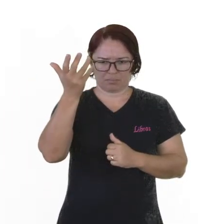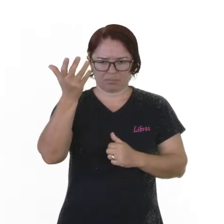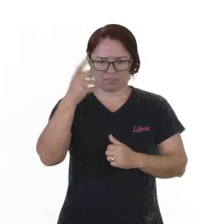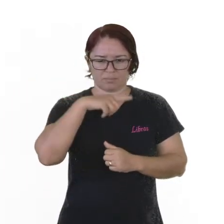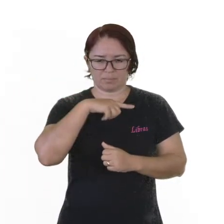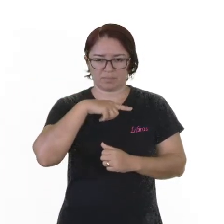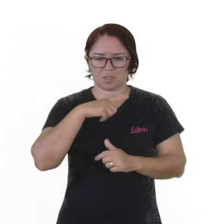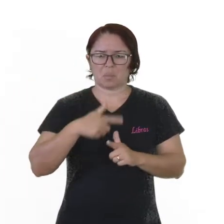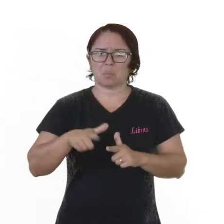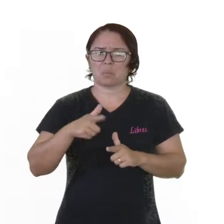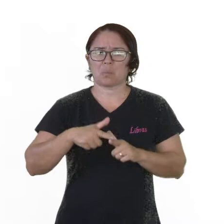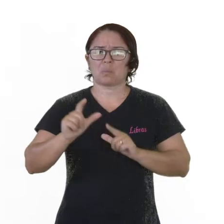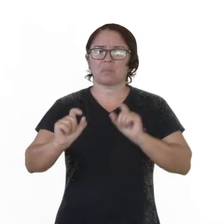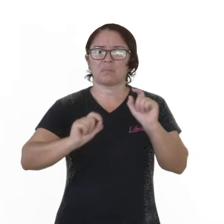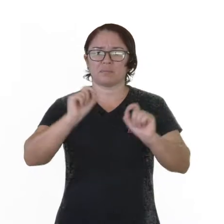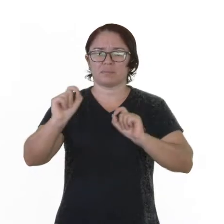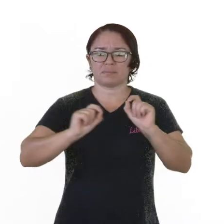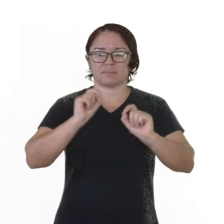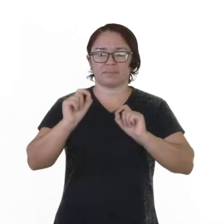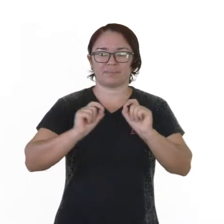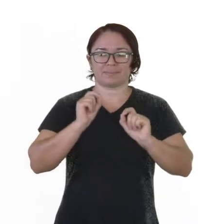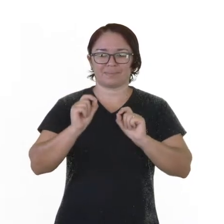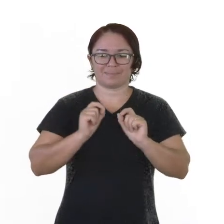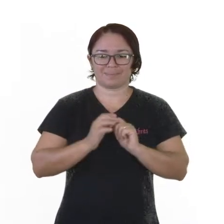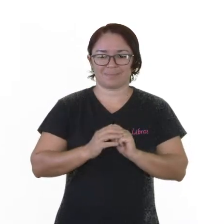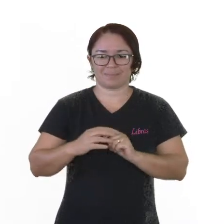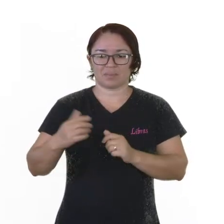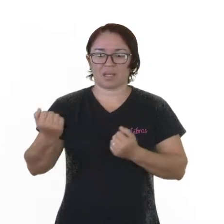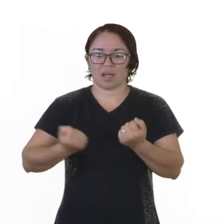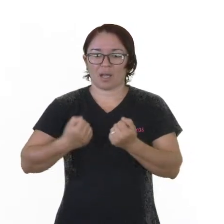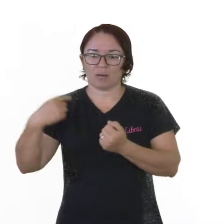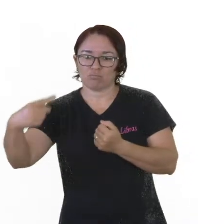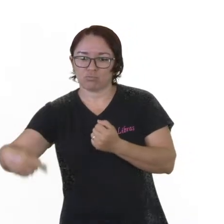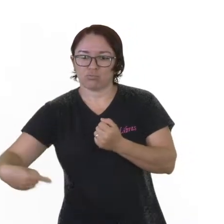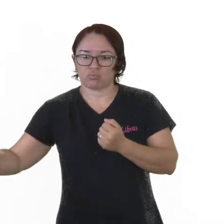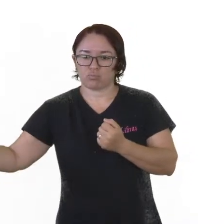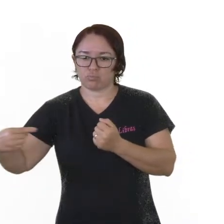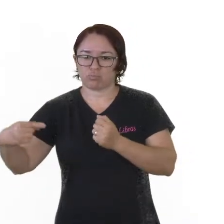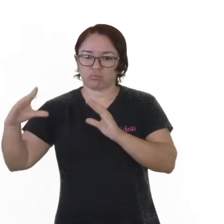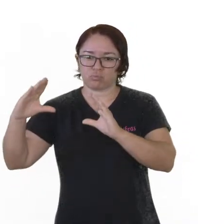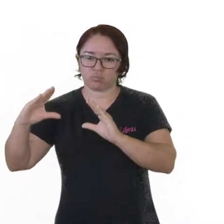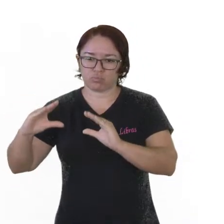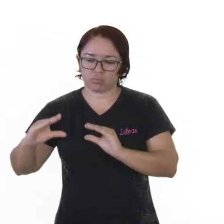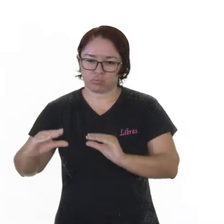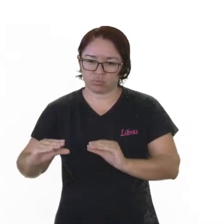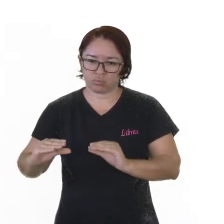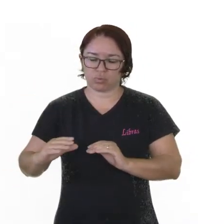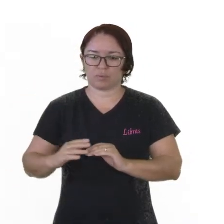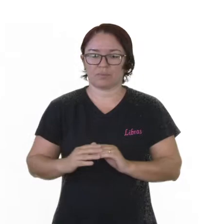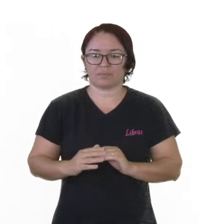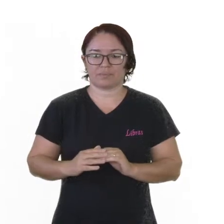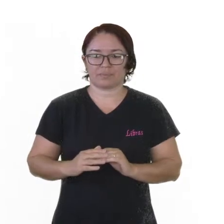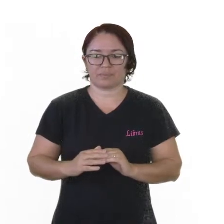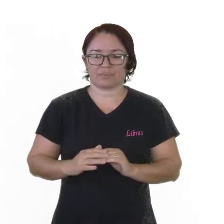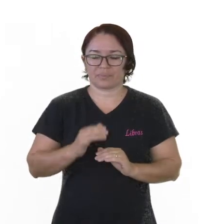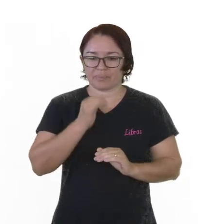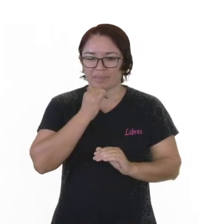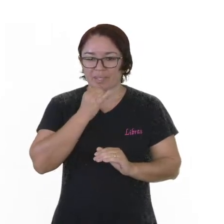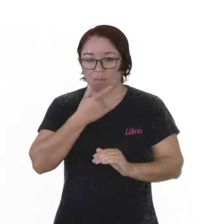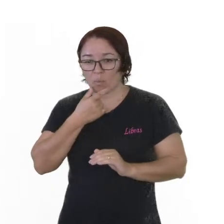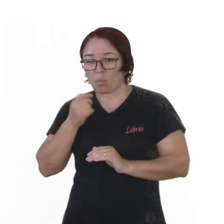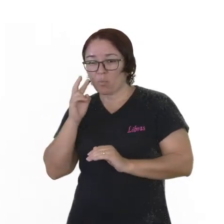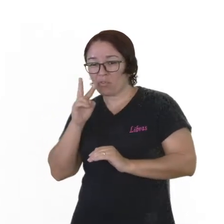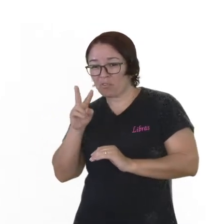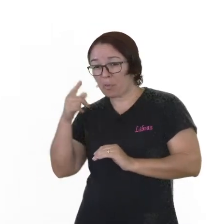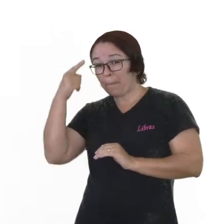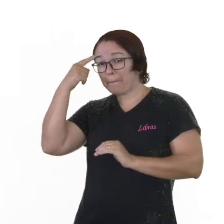era o problema? Qual foi o problema? O pneu furado, né? A moça precisava, no caso, a moça que o homem pensou,